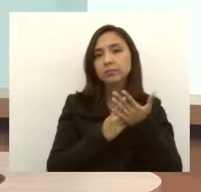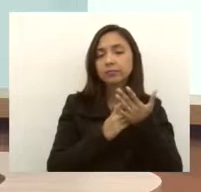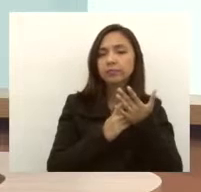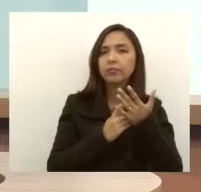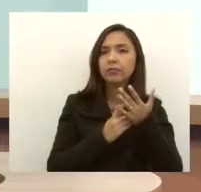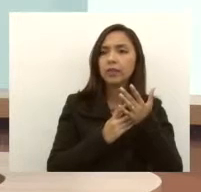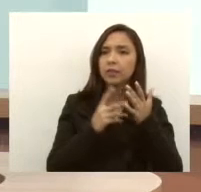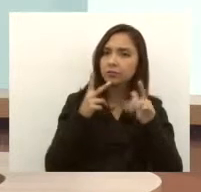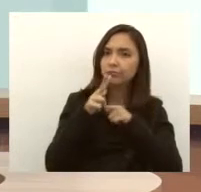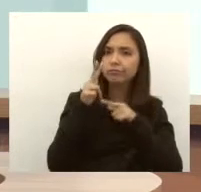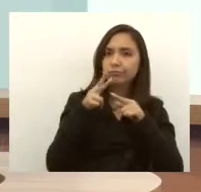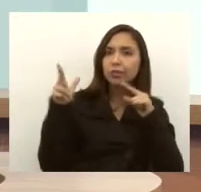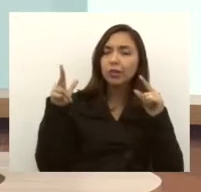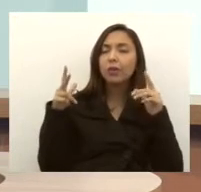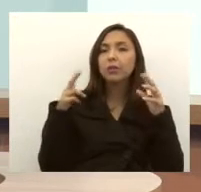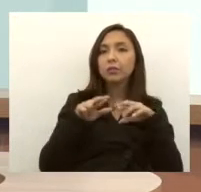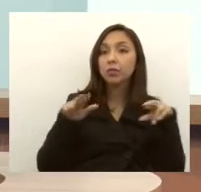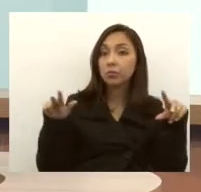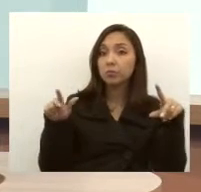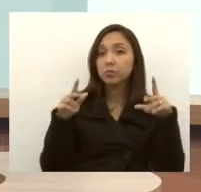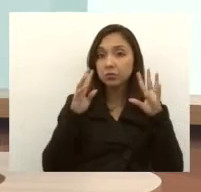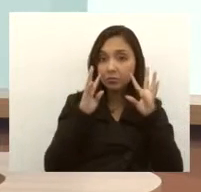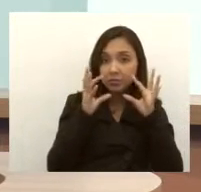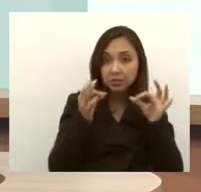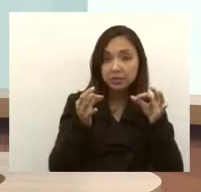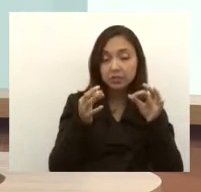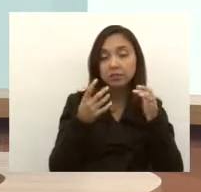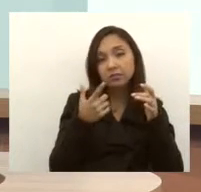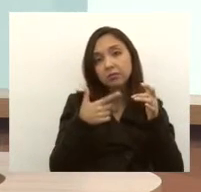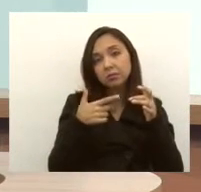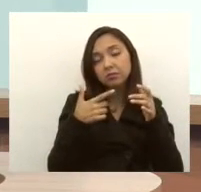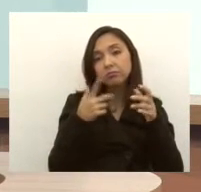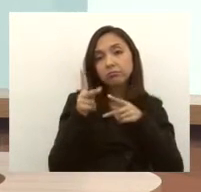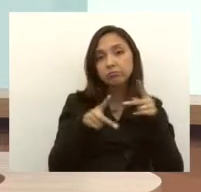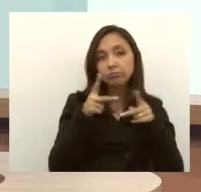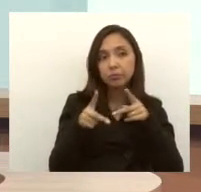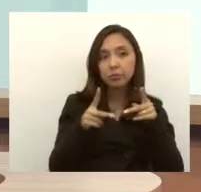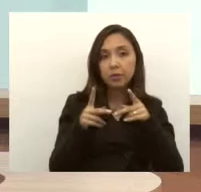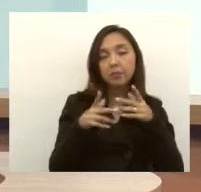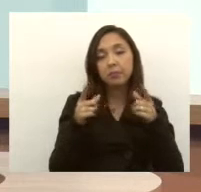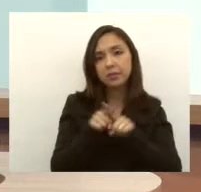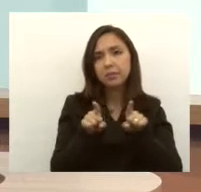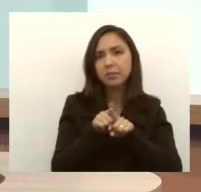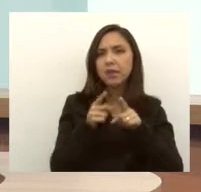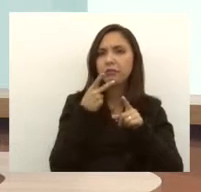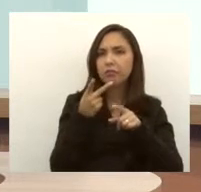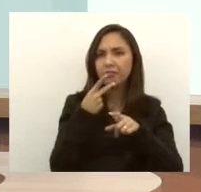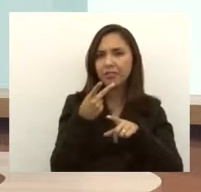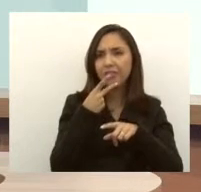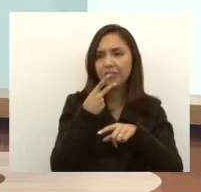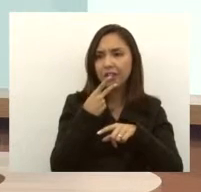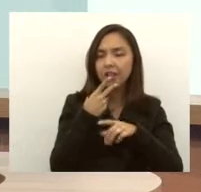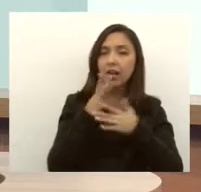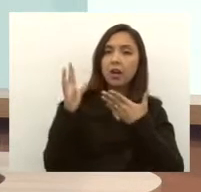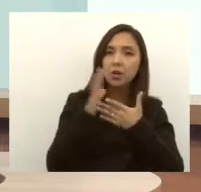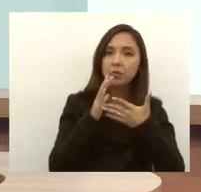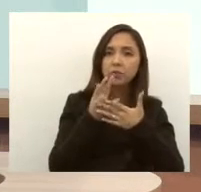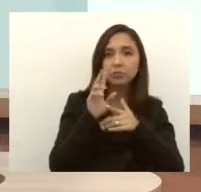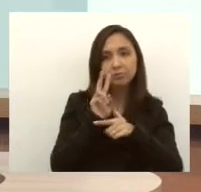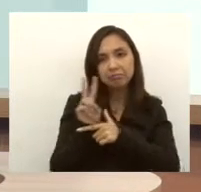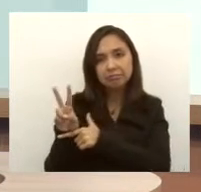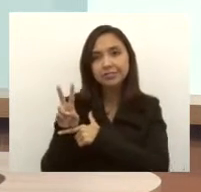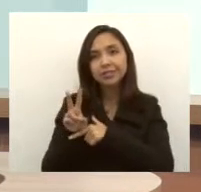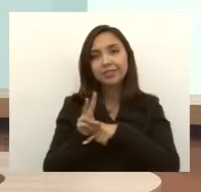seria de defender os interesses populares. Até digo-se de passagem, né? É bonito falar defender os interesses populares,